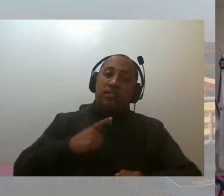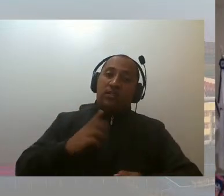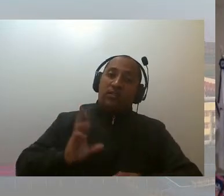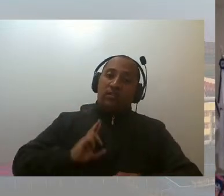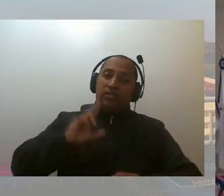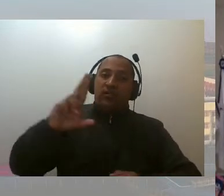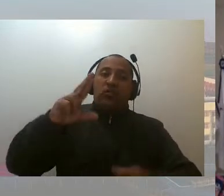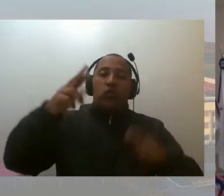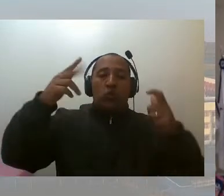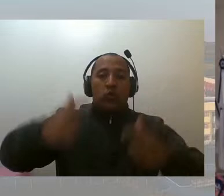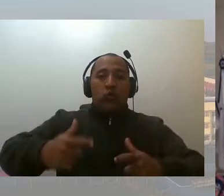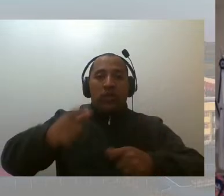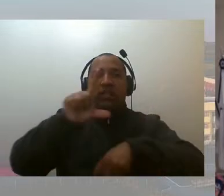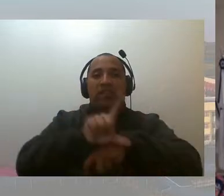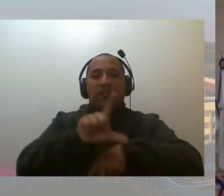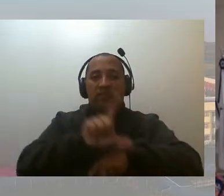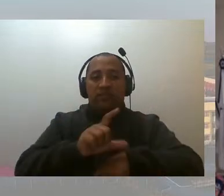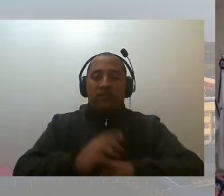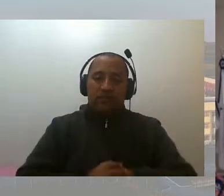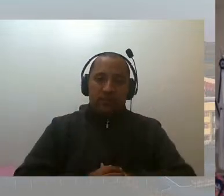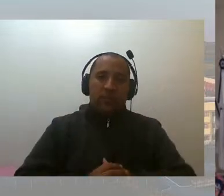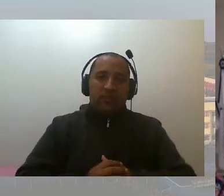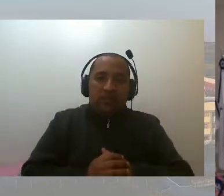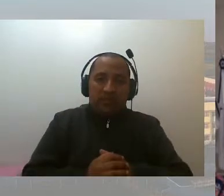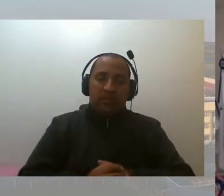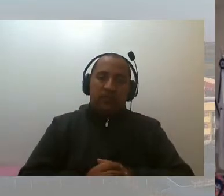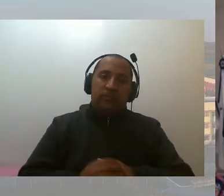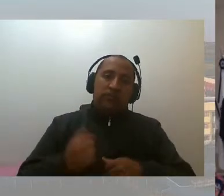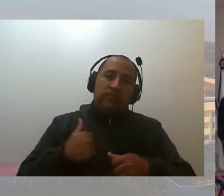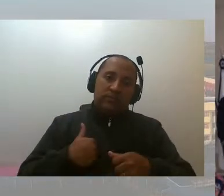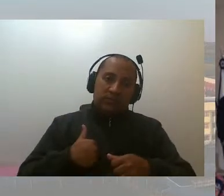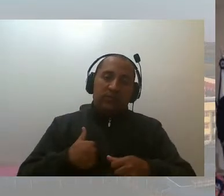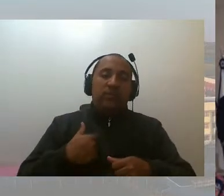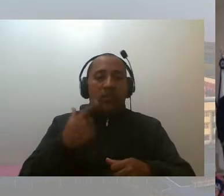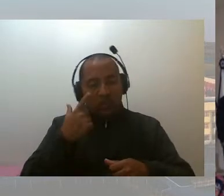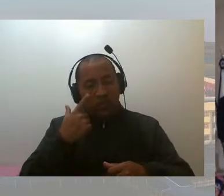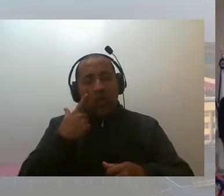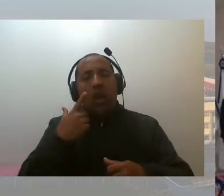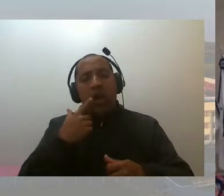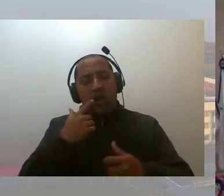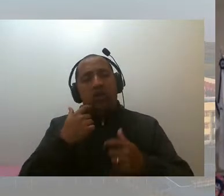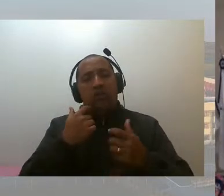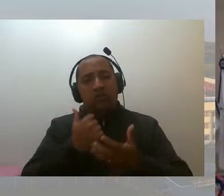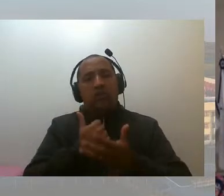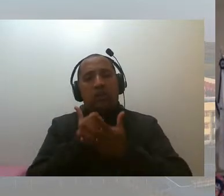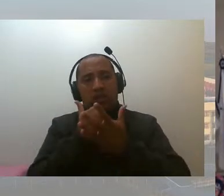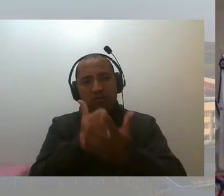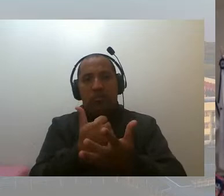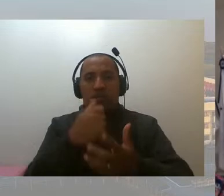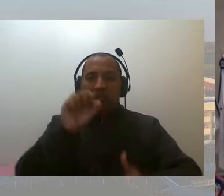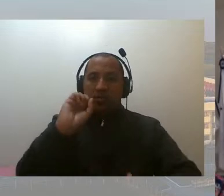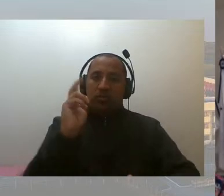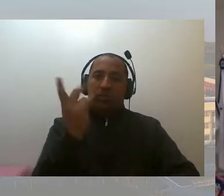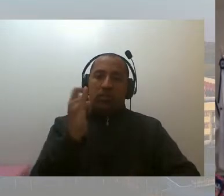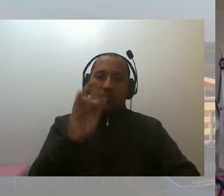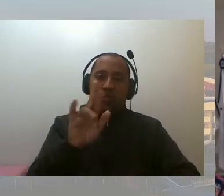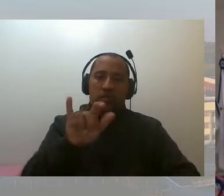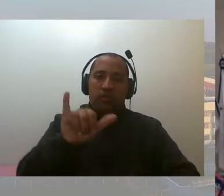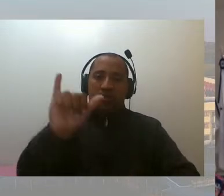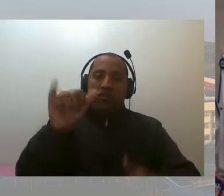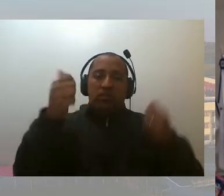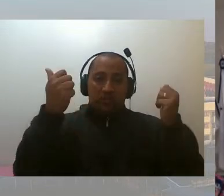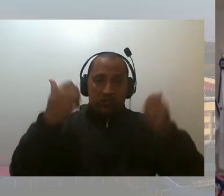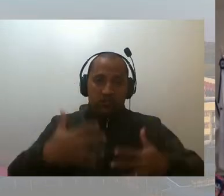de Santana do Livramento. E eu endosso a fala da Shirley sobre